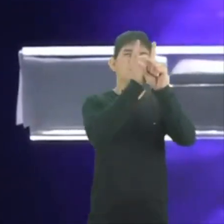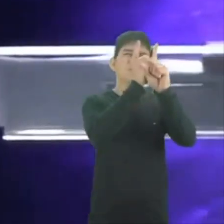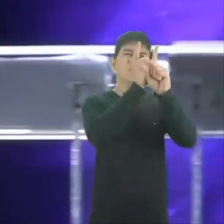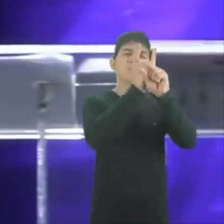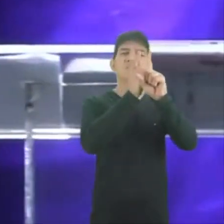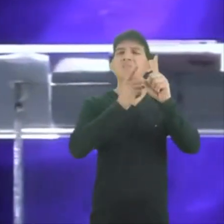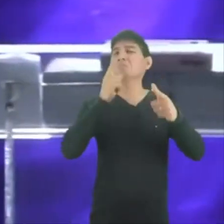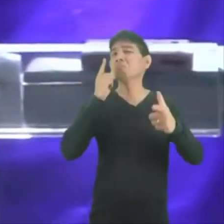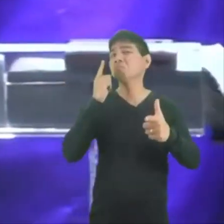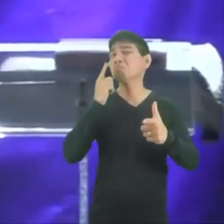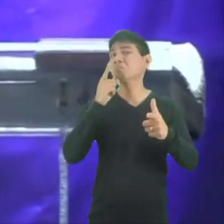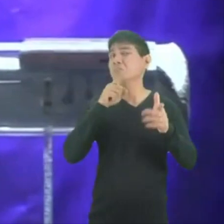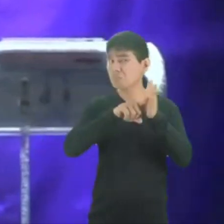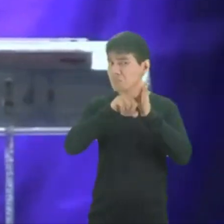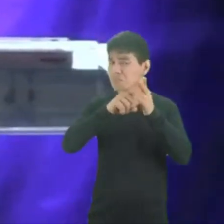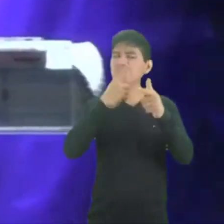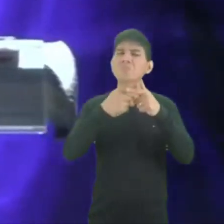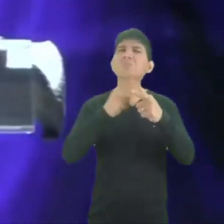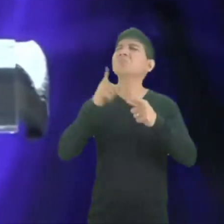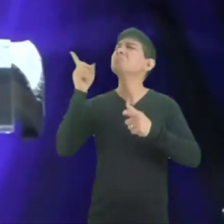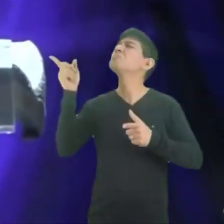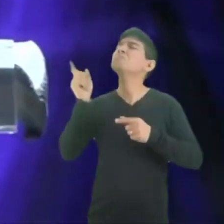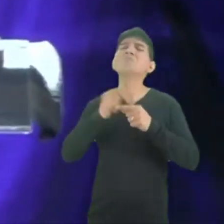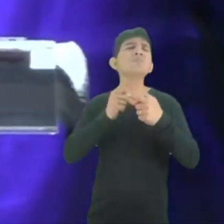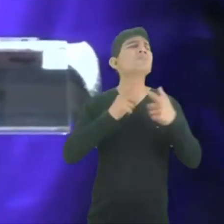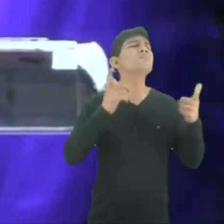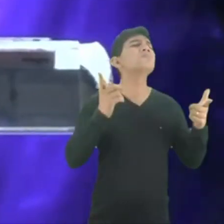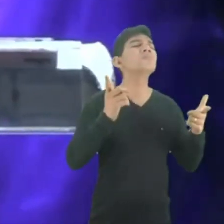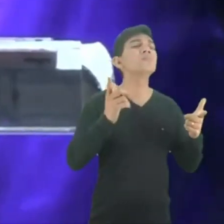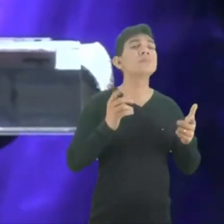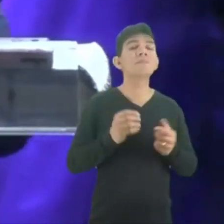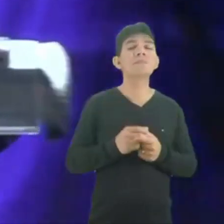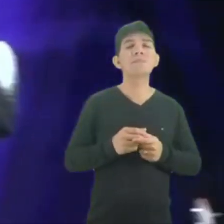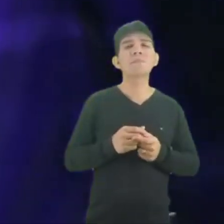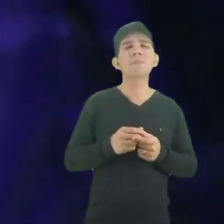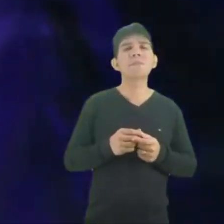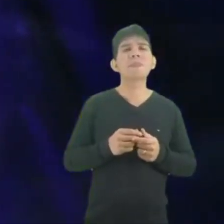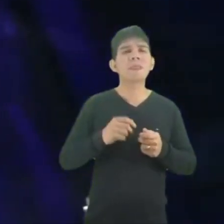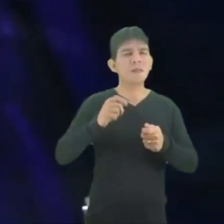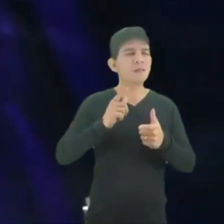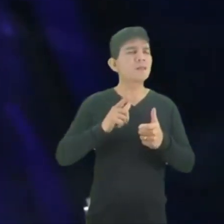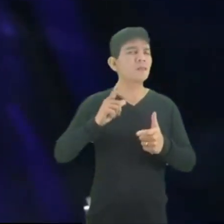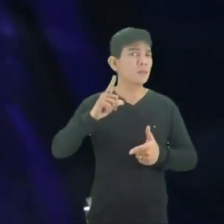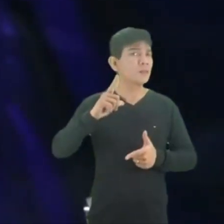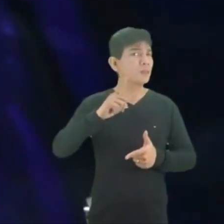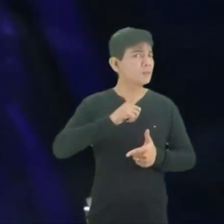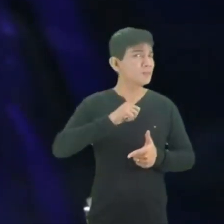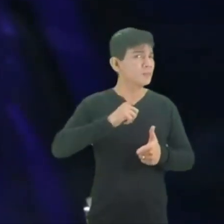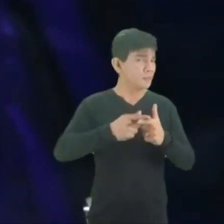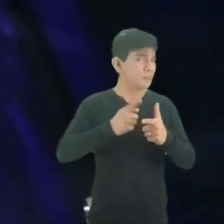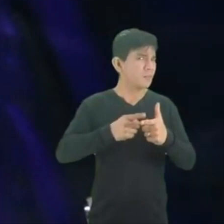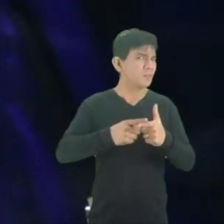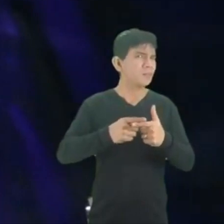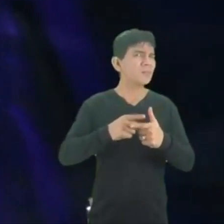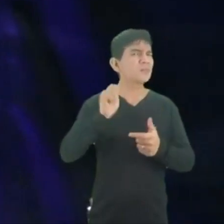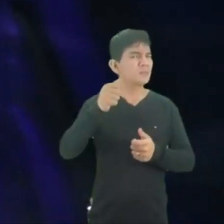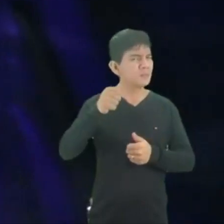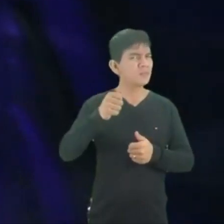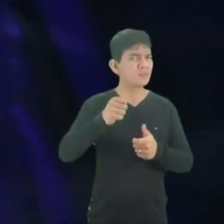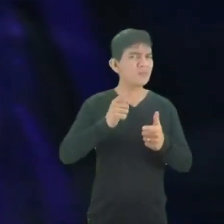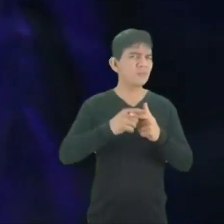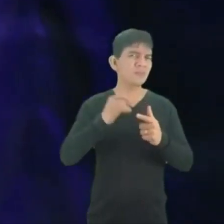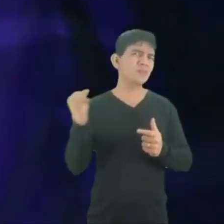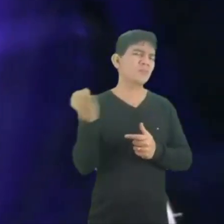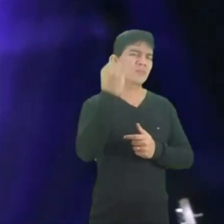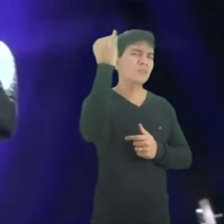porquê daquilo. Mas existem, o porquê é importante? Sim, é importante. Mas existem motivos